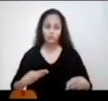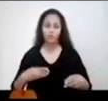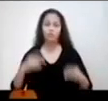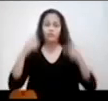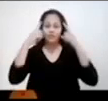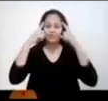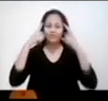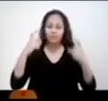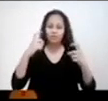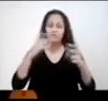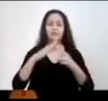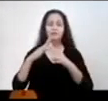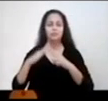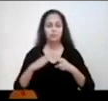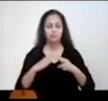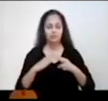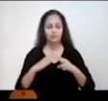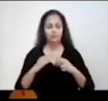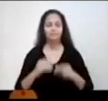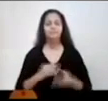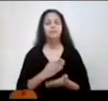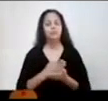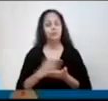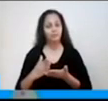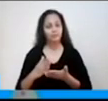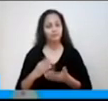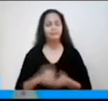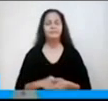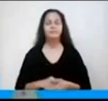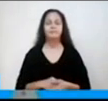violência urbana, certo? Então, vamos lá.